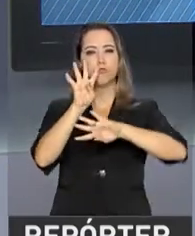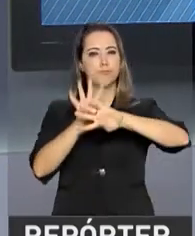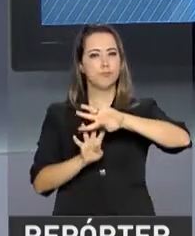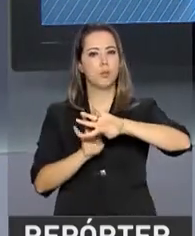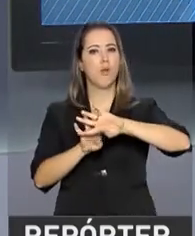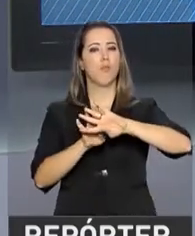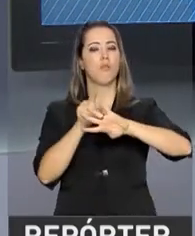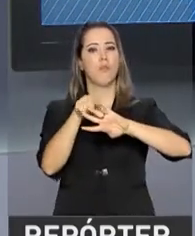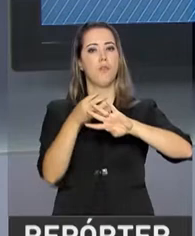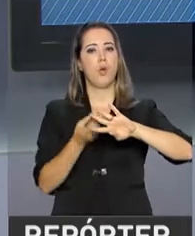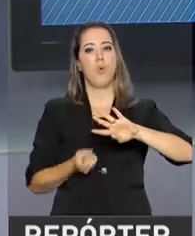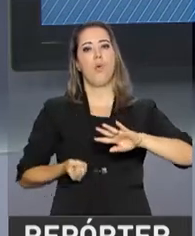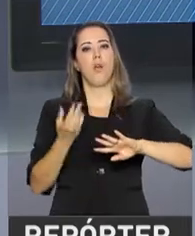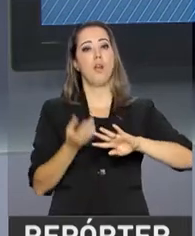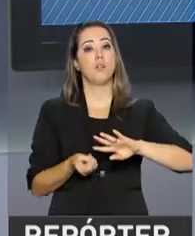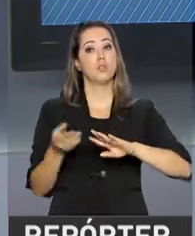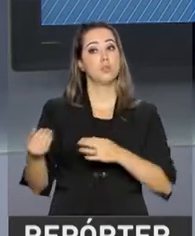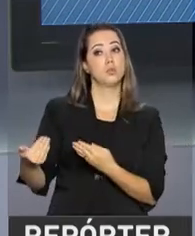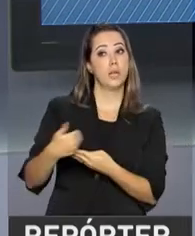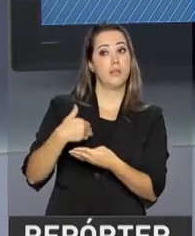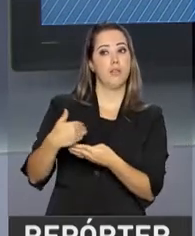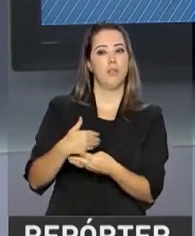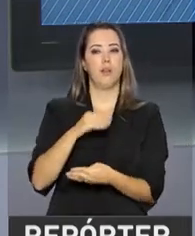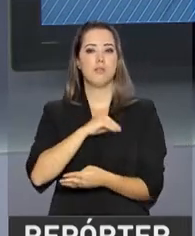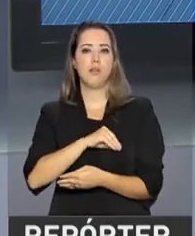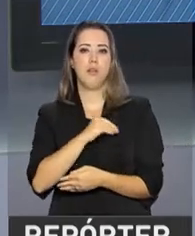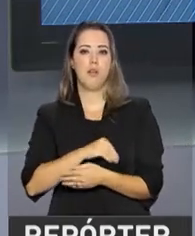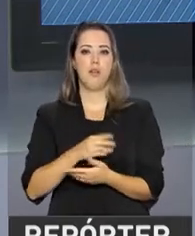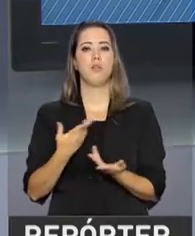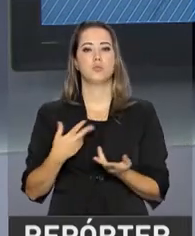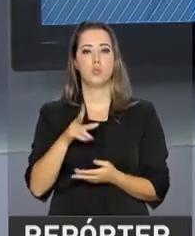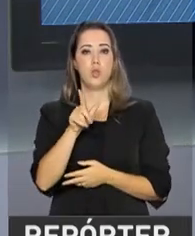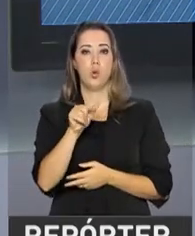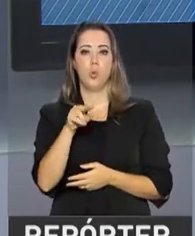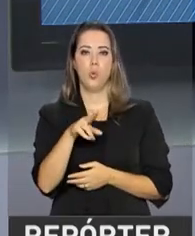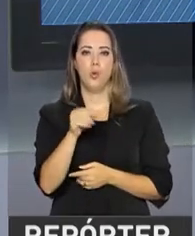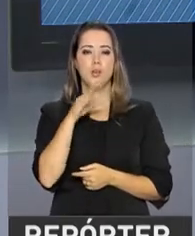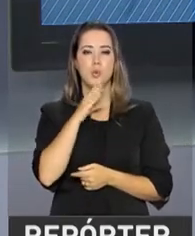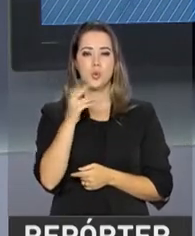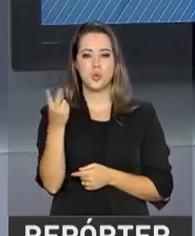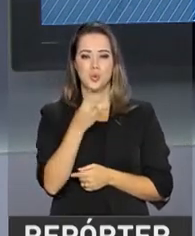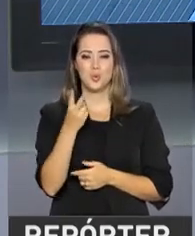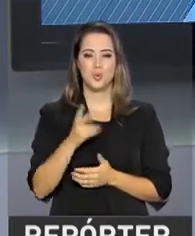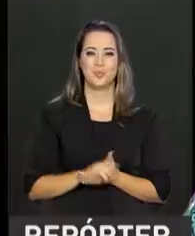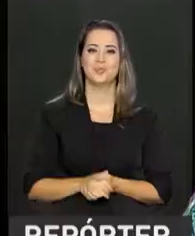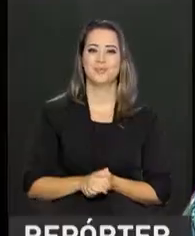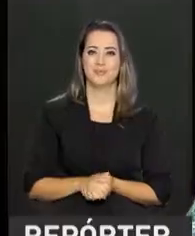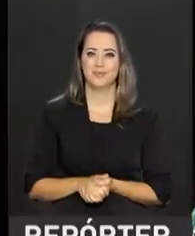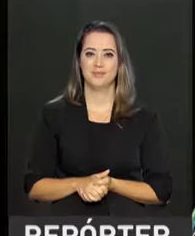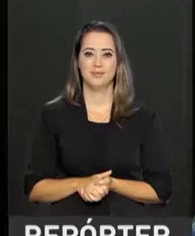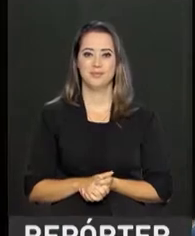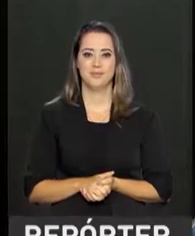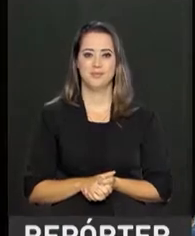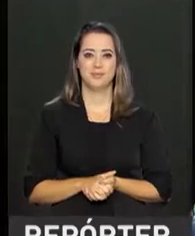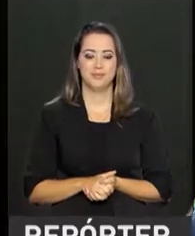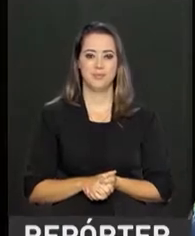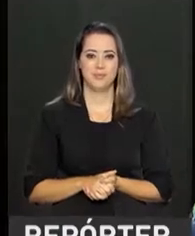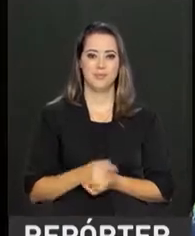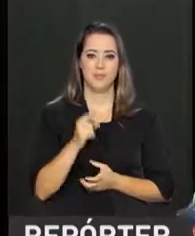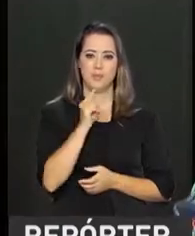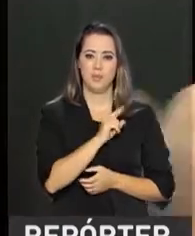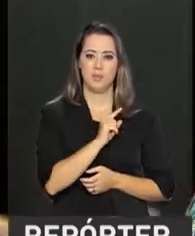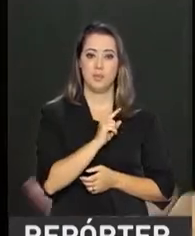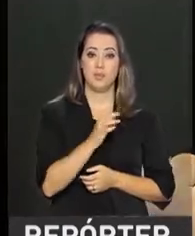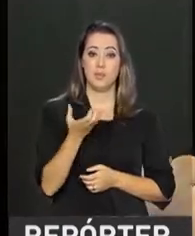descontrole e endividamento a repórter na cara e foi conhecer os dois lados desta moeda nesse